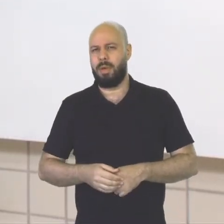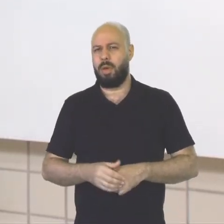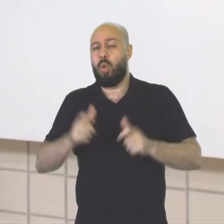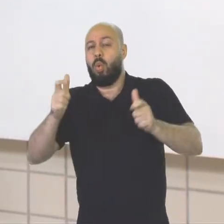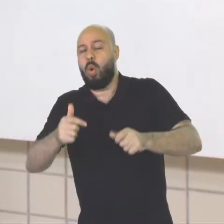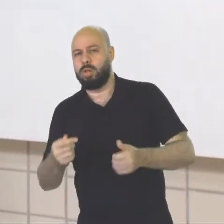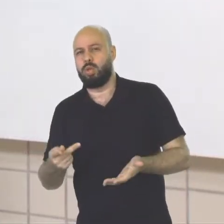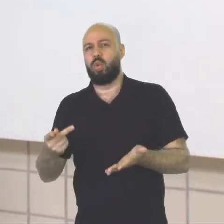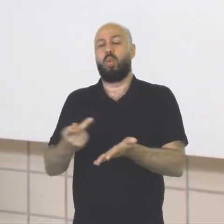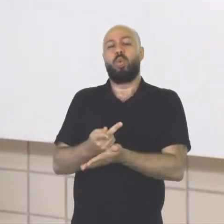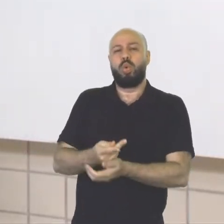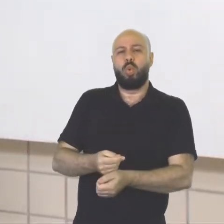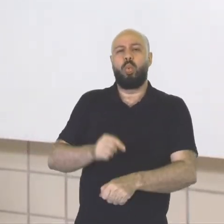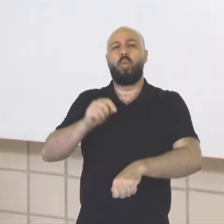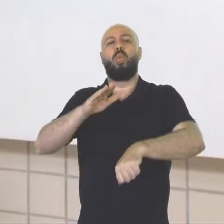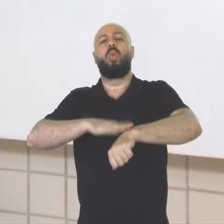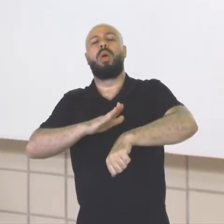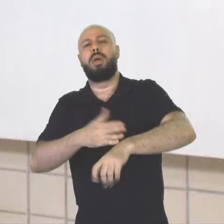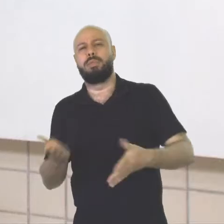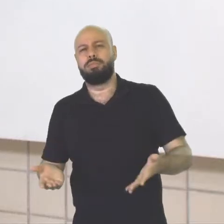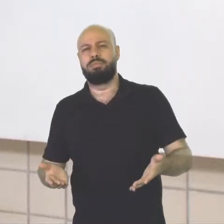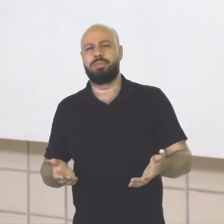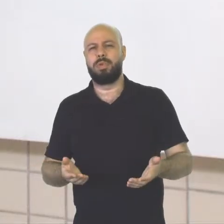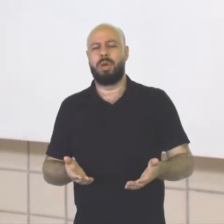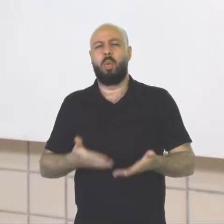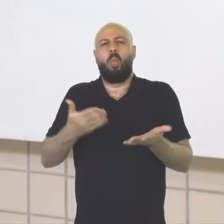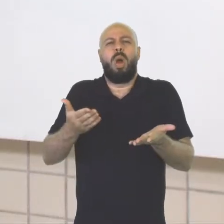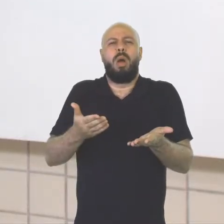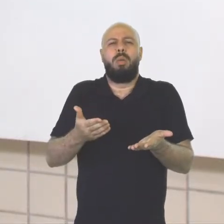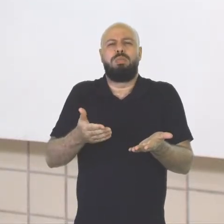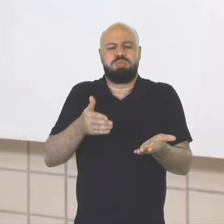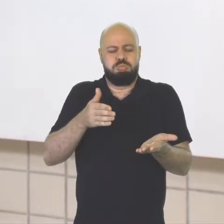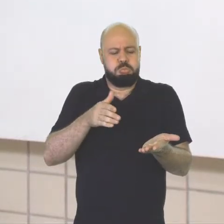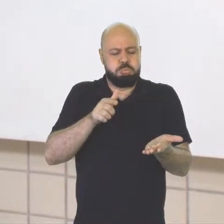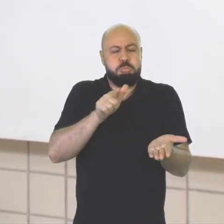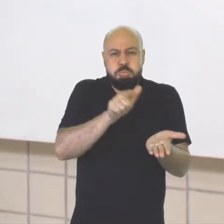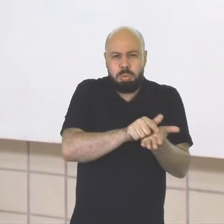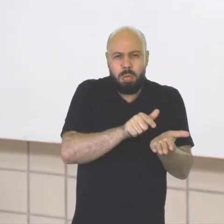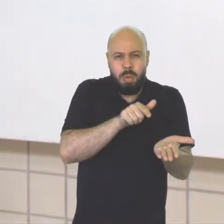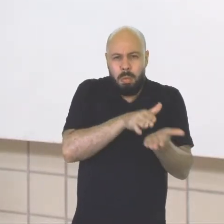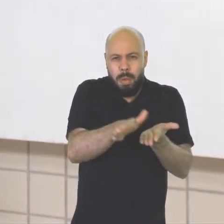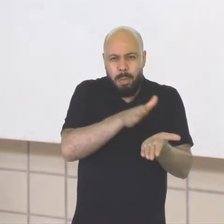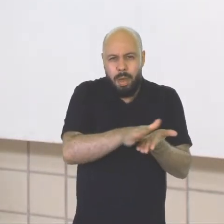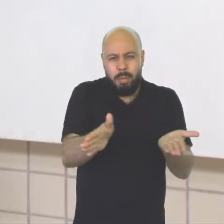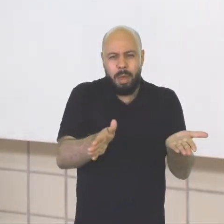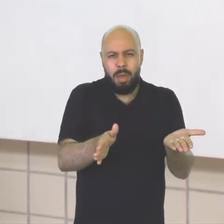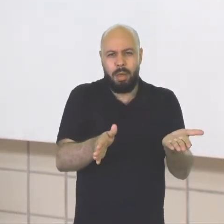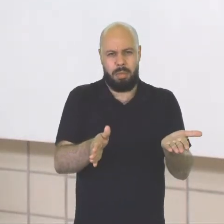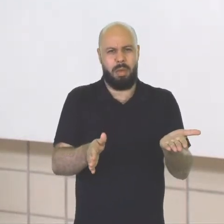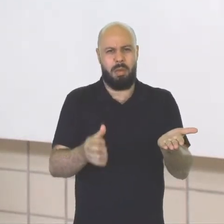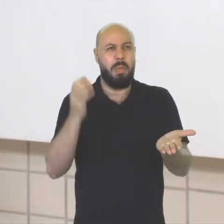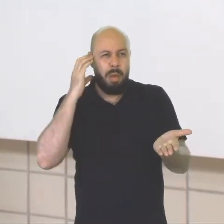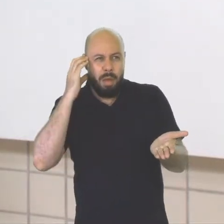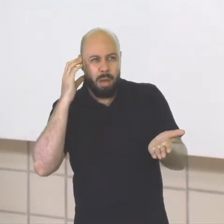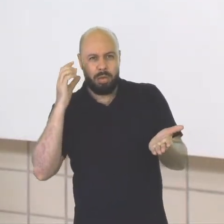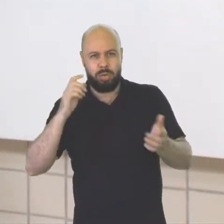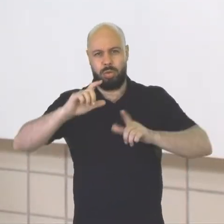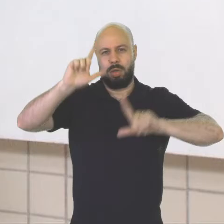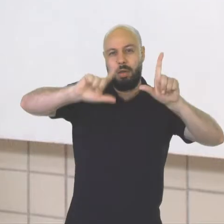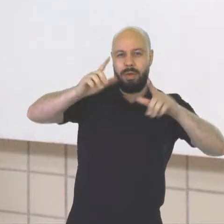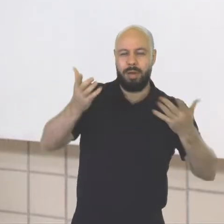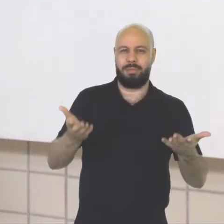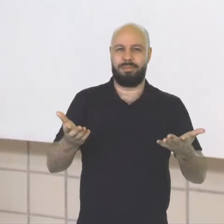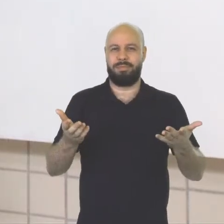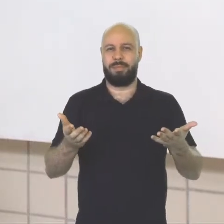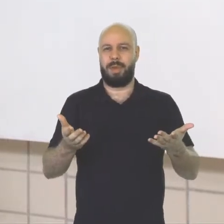Onde aconteceu? Qual é o veículo que está levando essa informação adiante? O meio de comunicação no qual é levada a notícia,